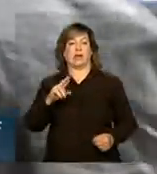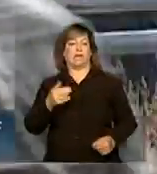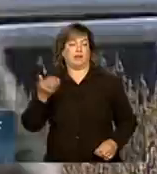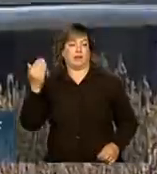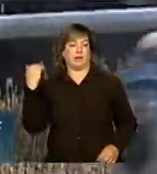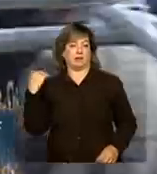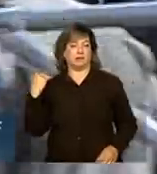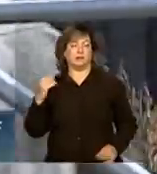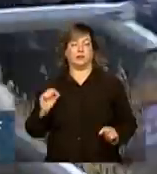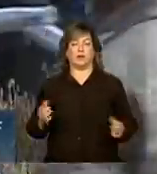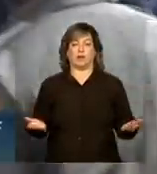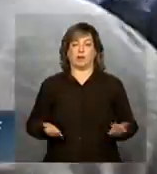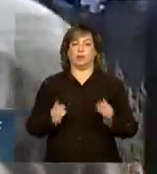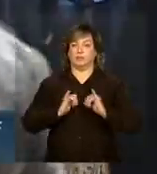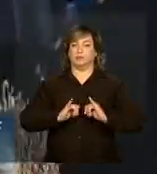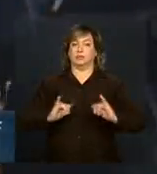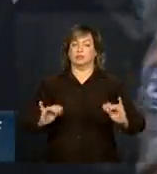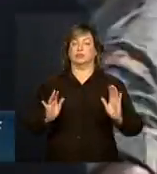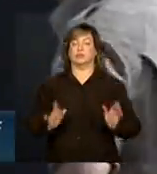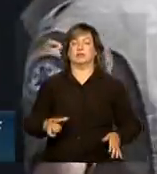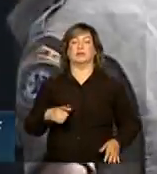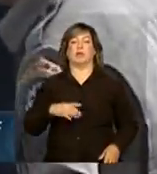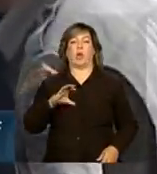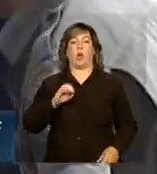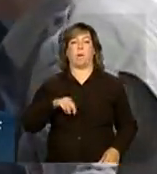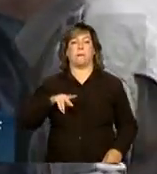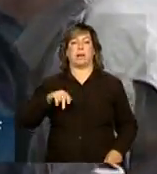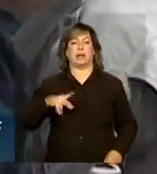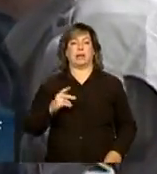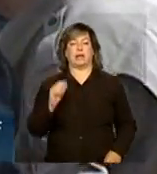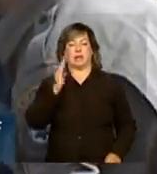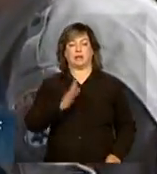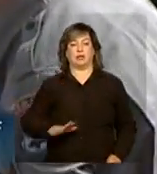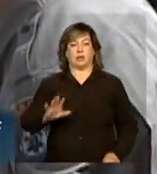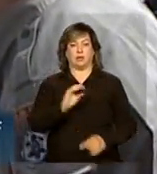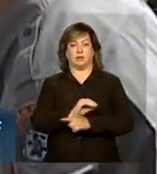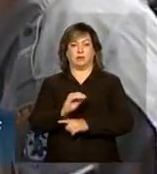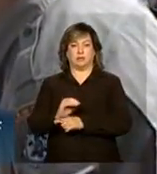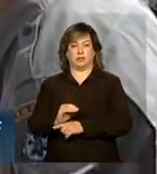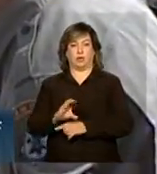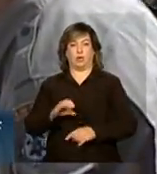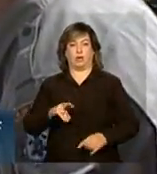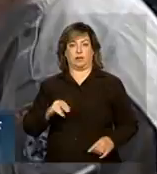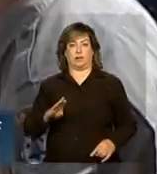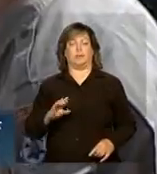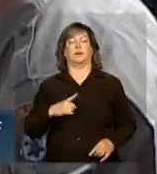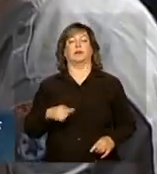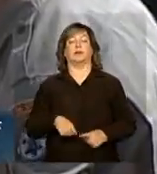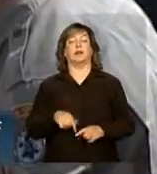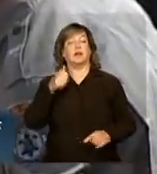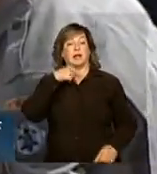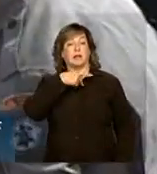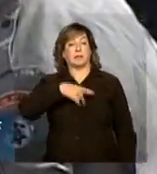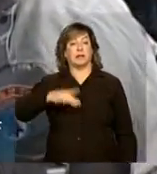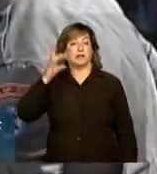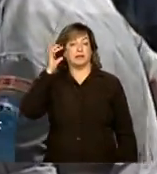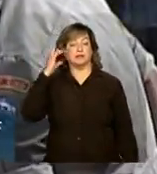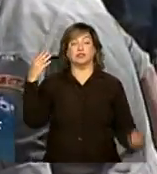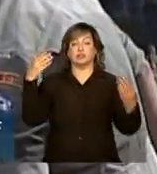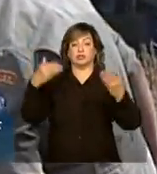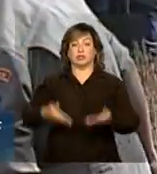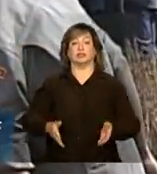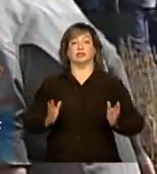levantamento que acaba de ser divulgado pela companhia Nacional de abastecimento a presidenta Dima russef acaba de chegar ao